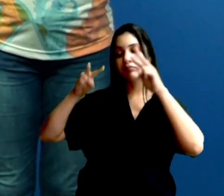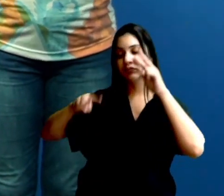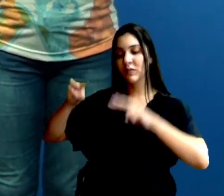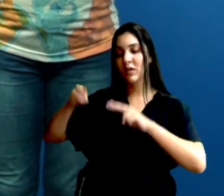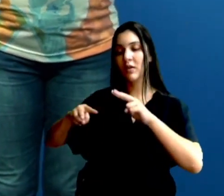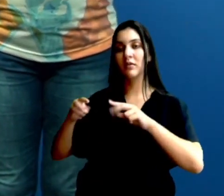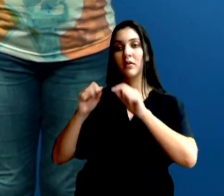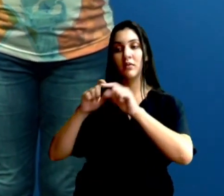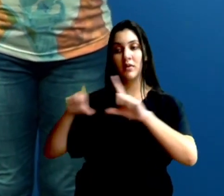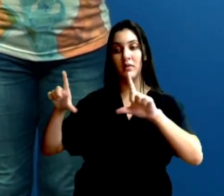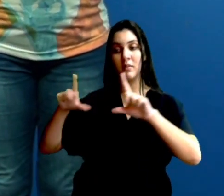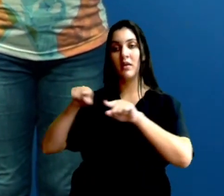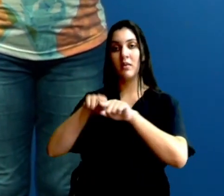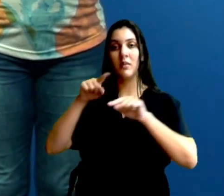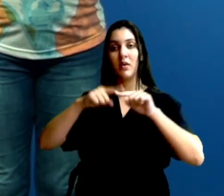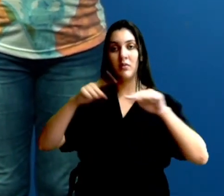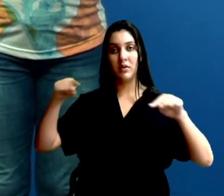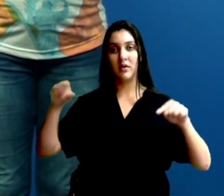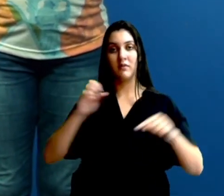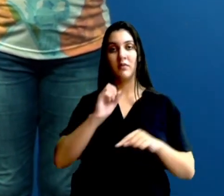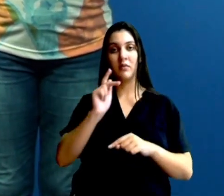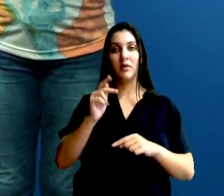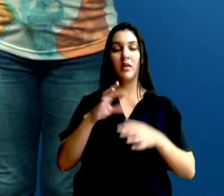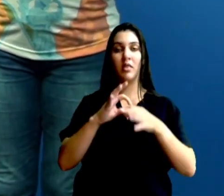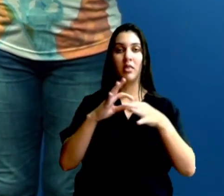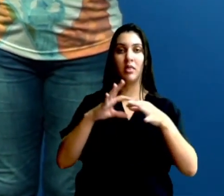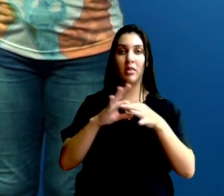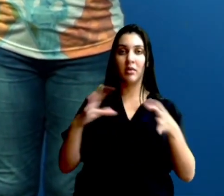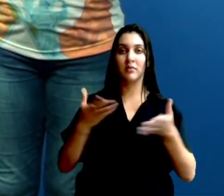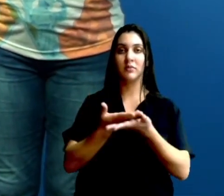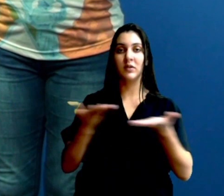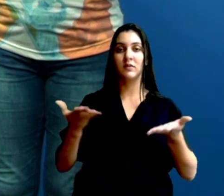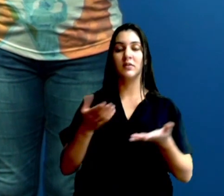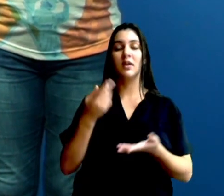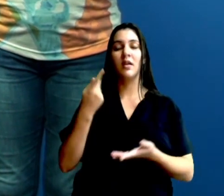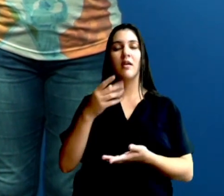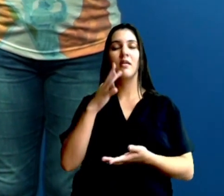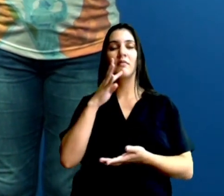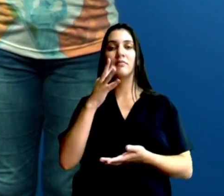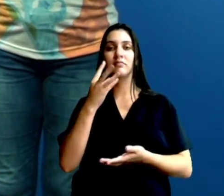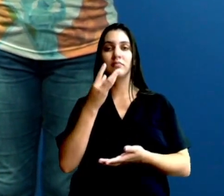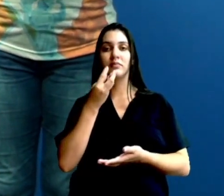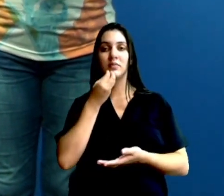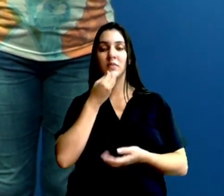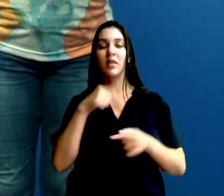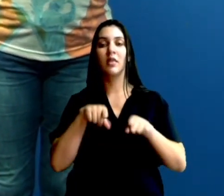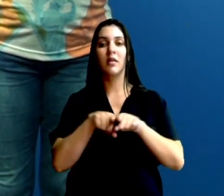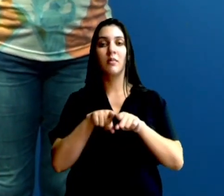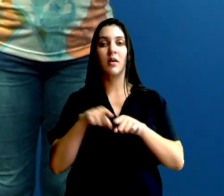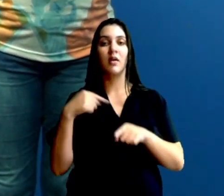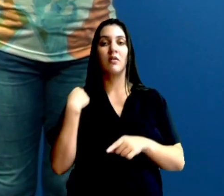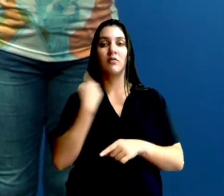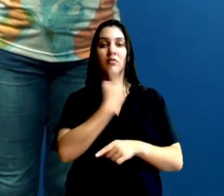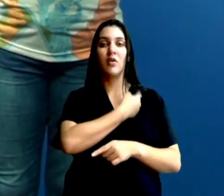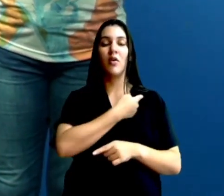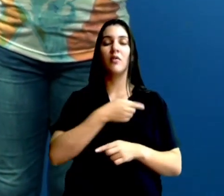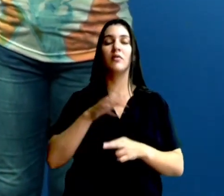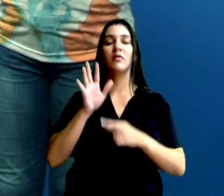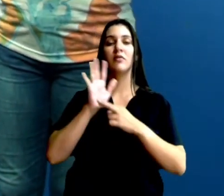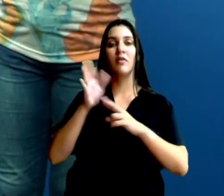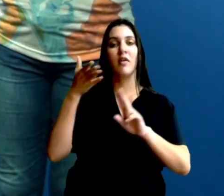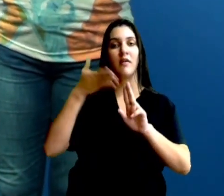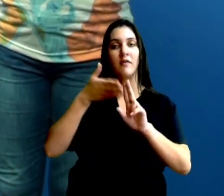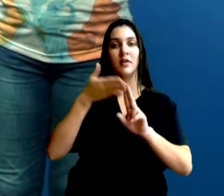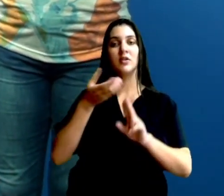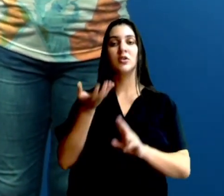o gráfico quanto a tabela, tá? E aí eu deixo para vocês esse conhecimento, as nossas referências, e